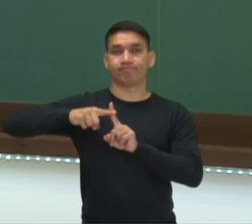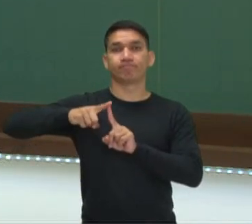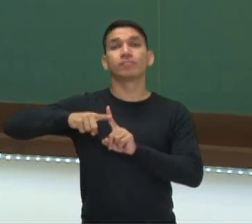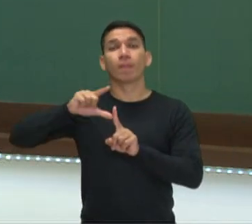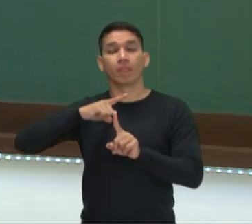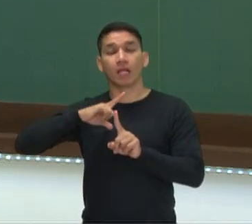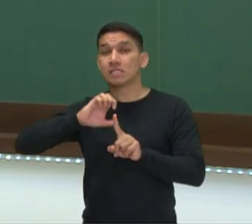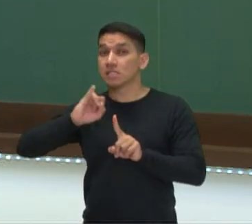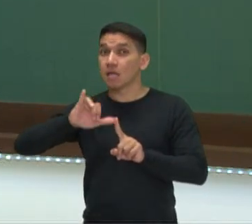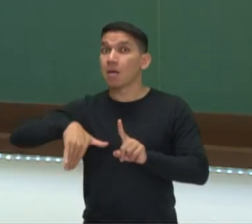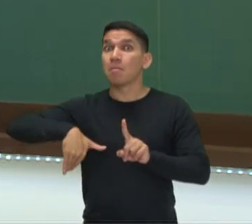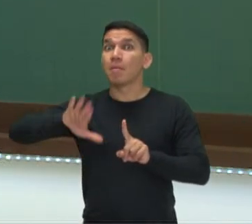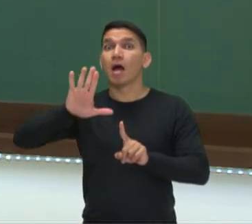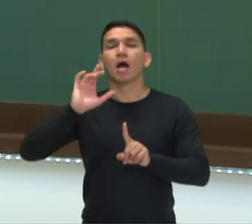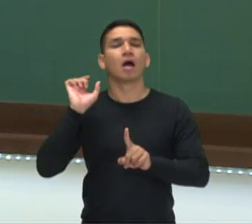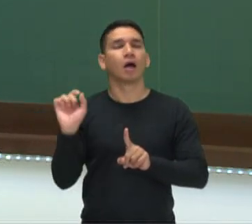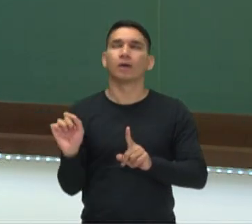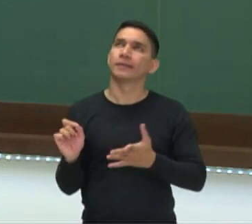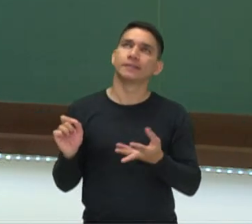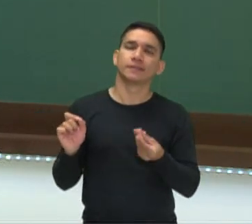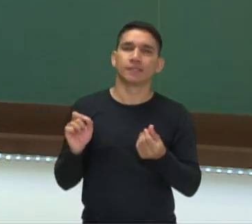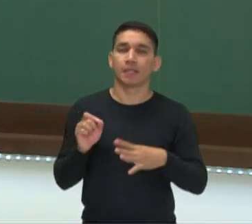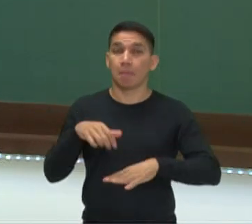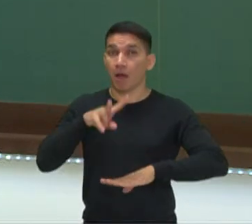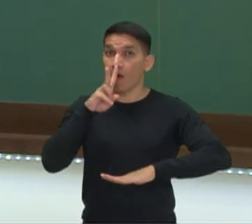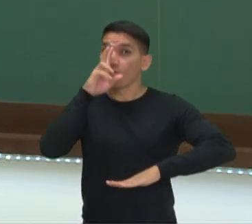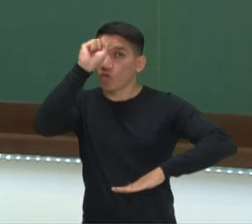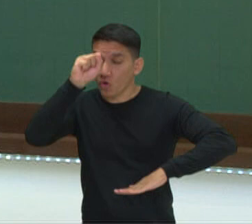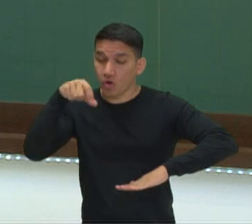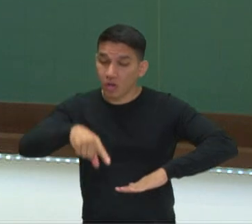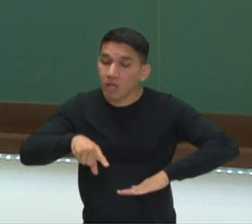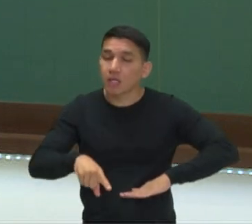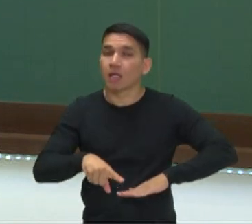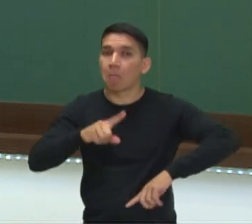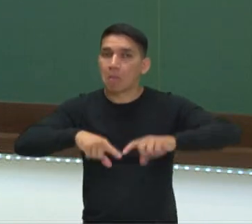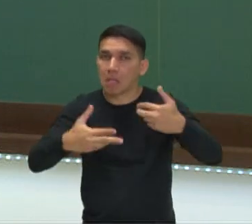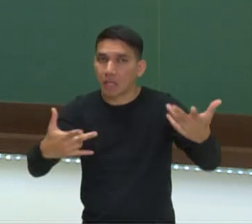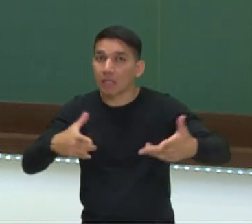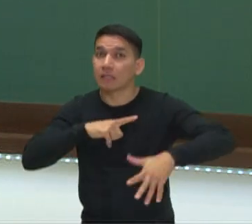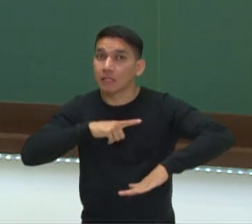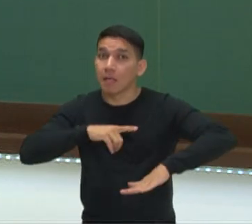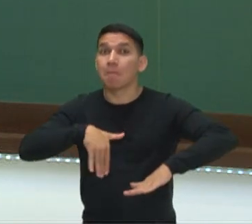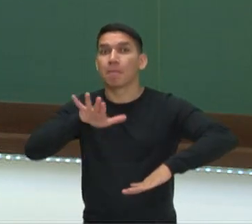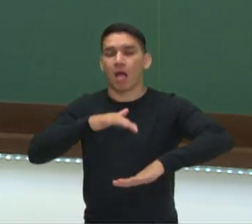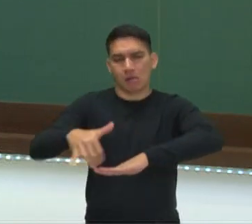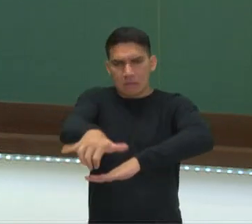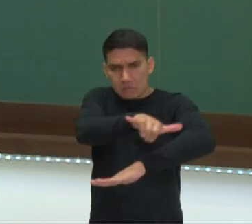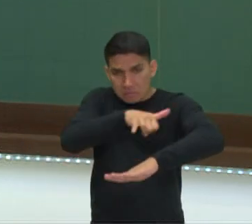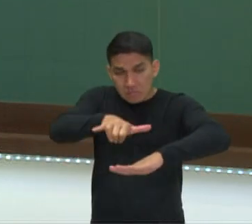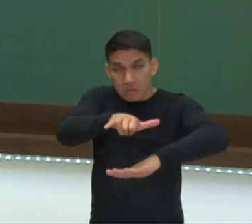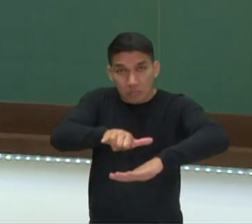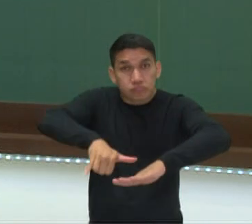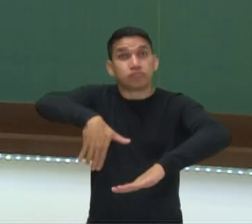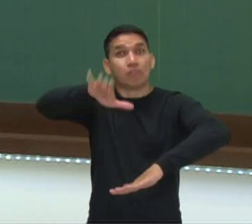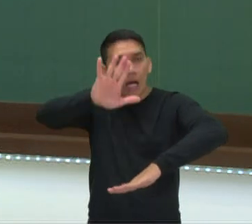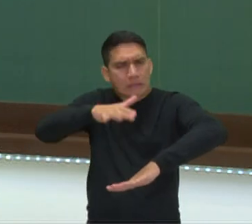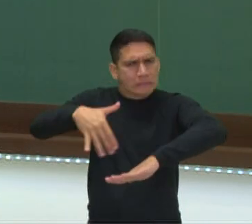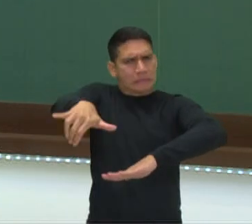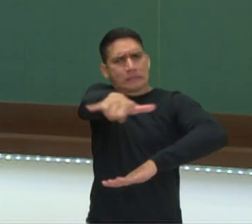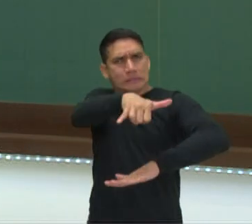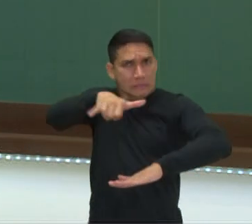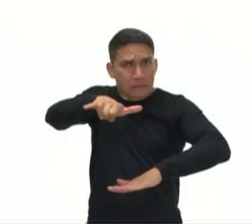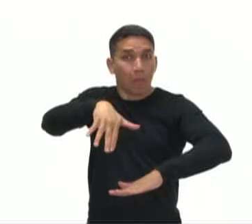seja, quanto mais potência um aparelho tem, mais corrente elétrica ele exige, tá?